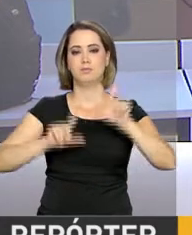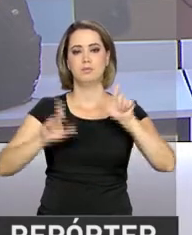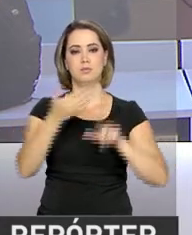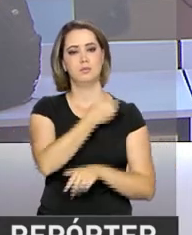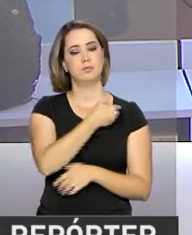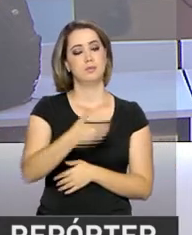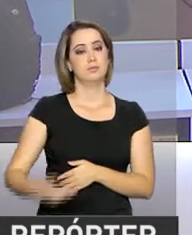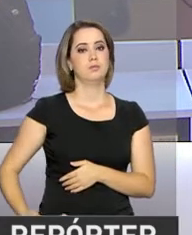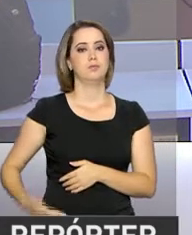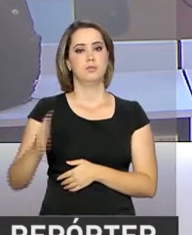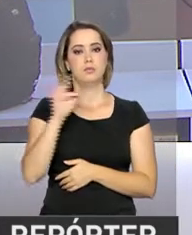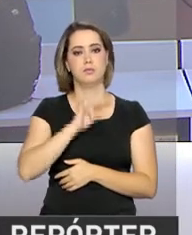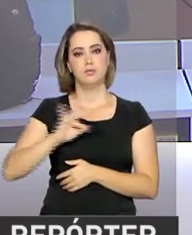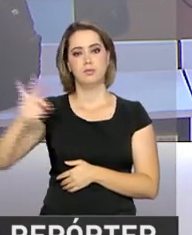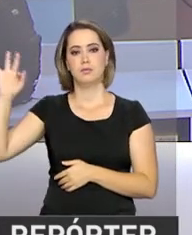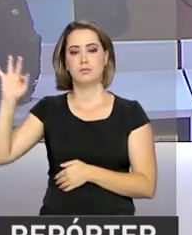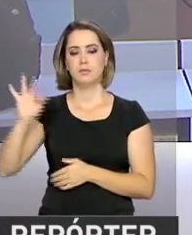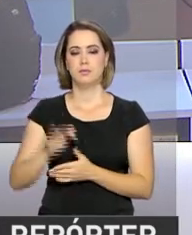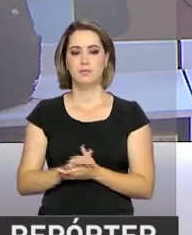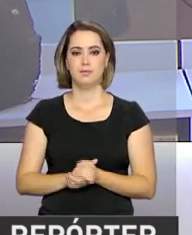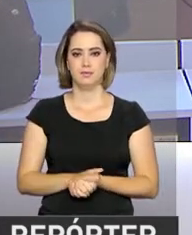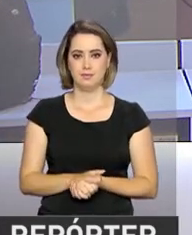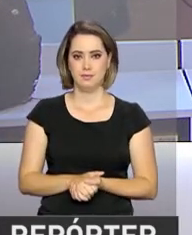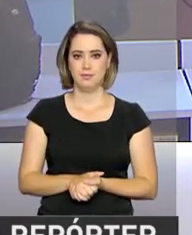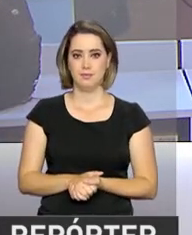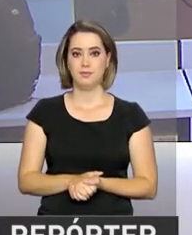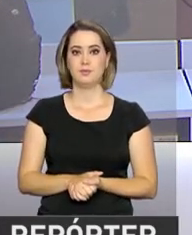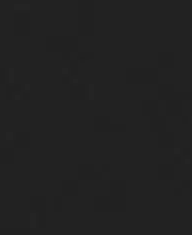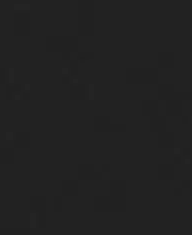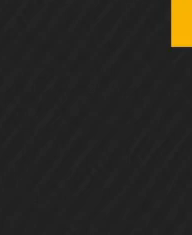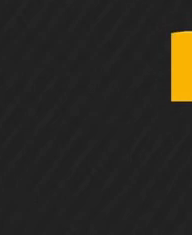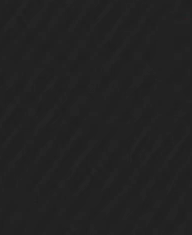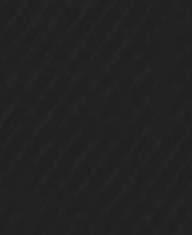com a gente aqui na nbr a tv do governo federal